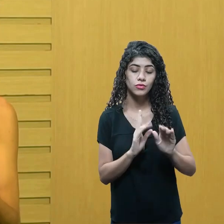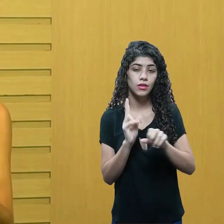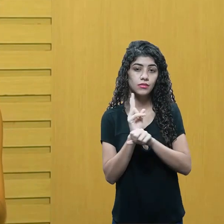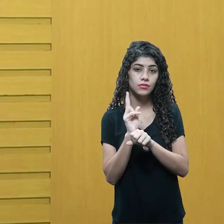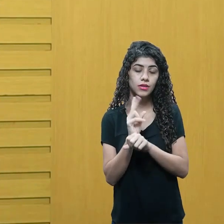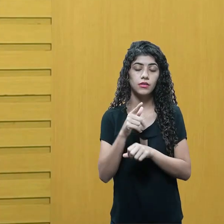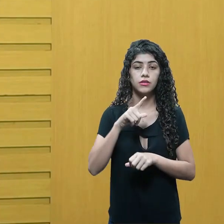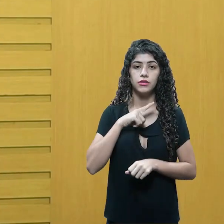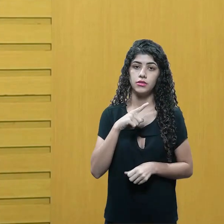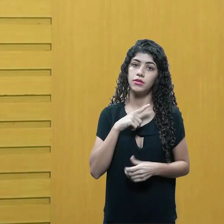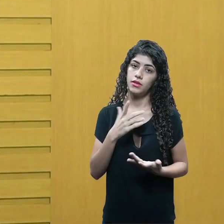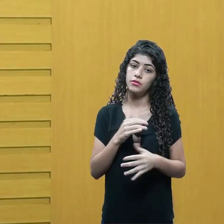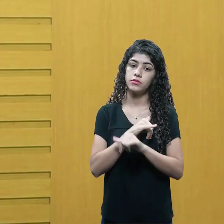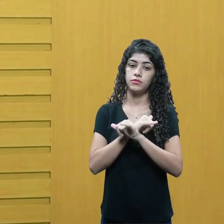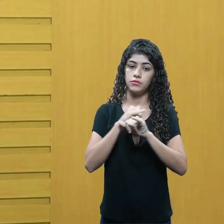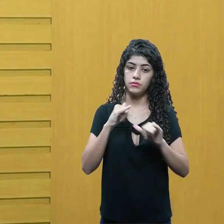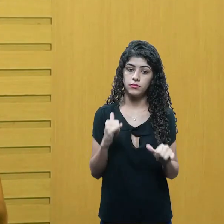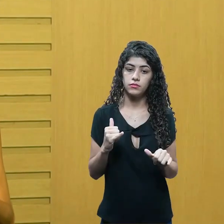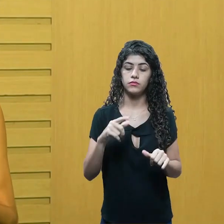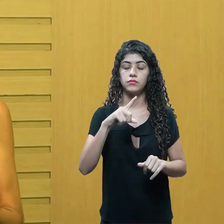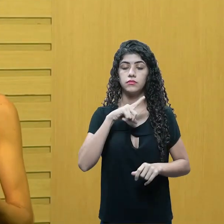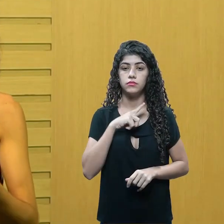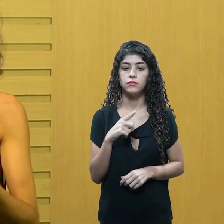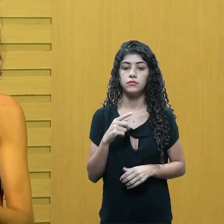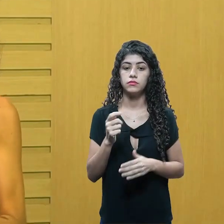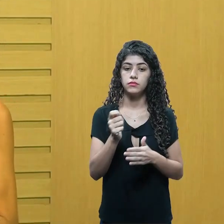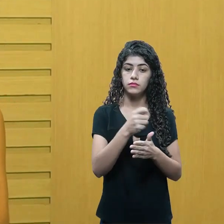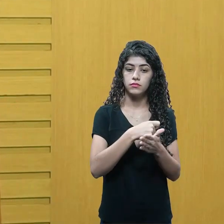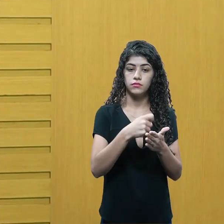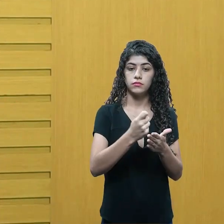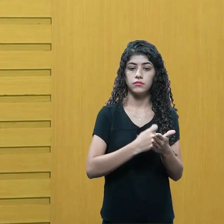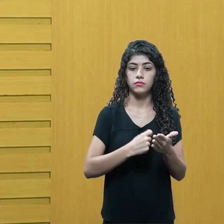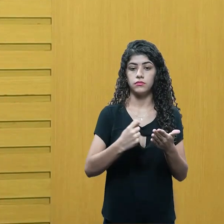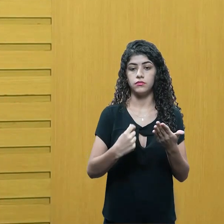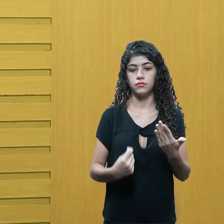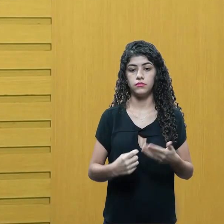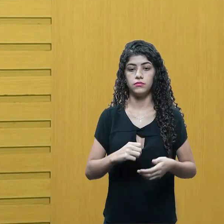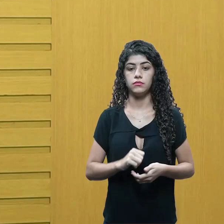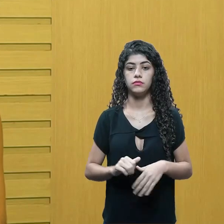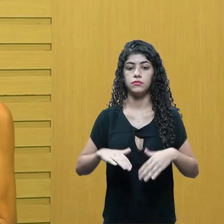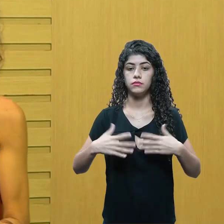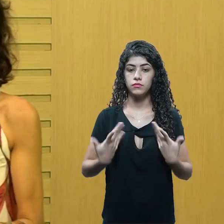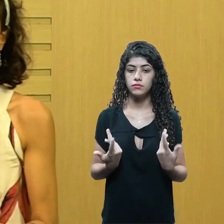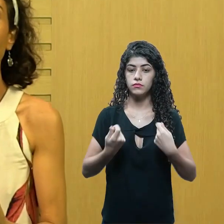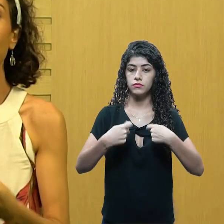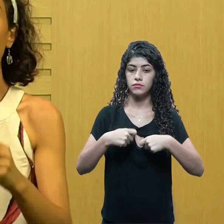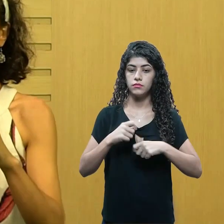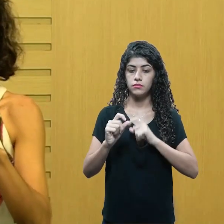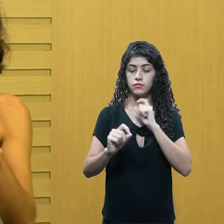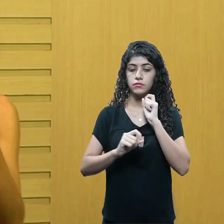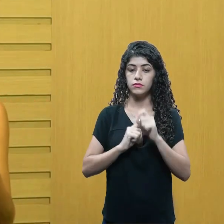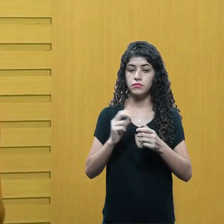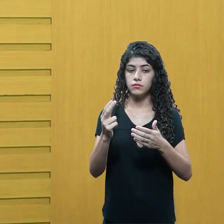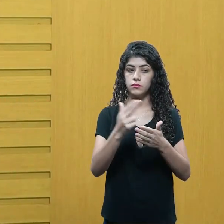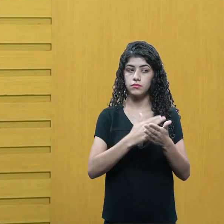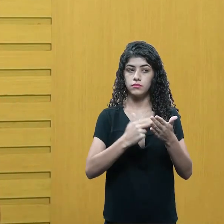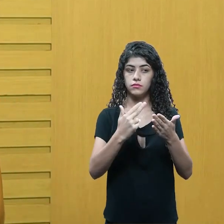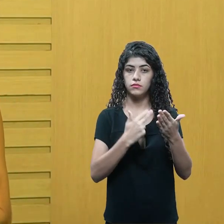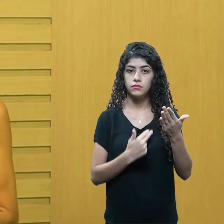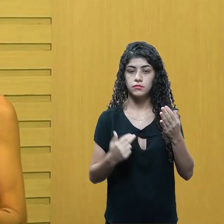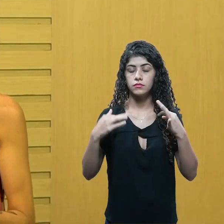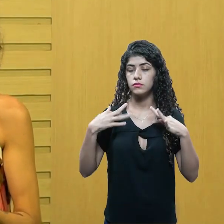esmero, menos cuidado a gente vai ter com as informações que estão sendo fornecidas. Então, a gente precisa fazer